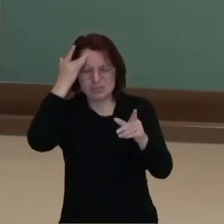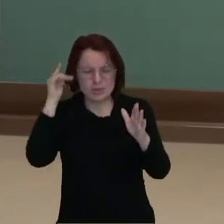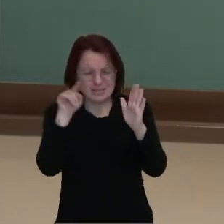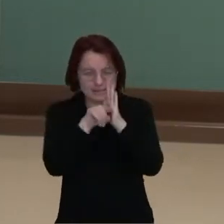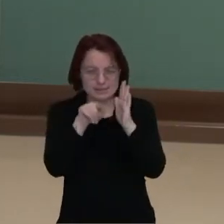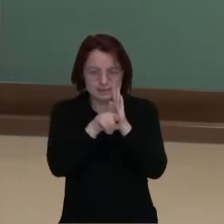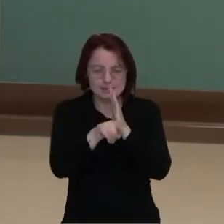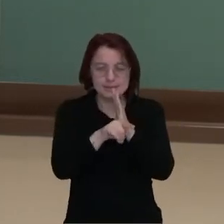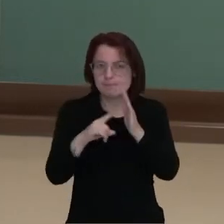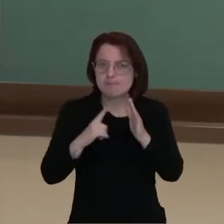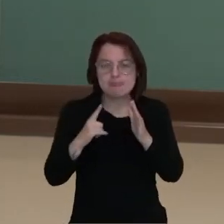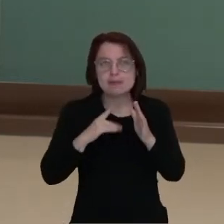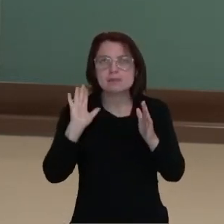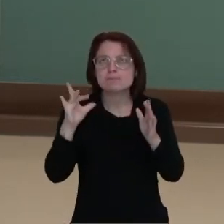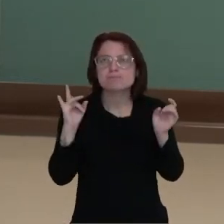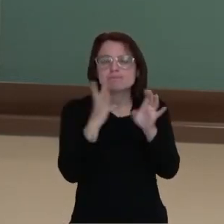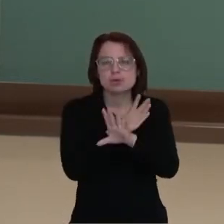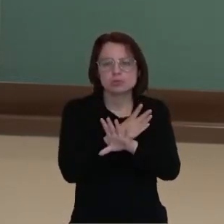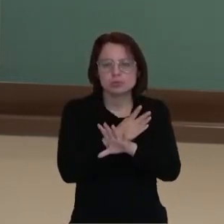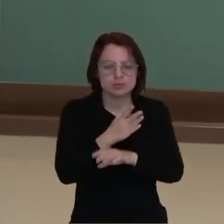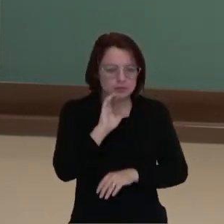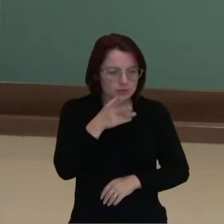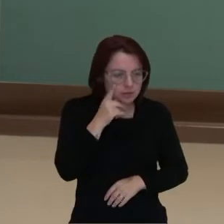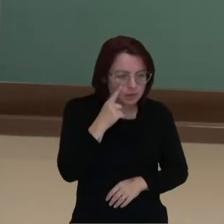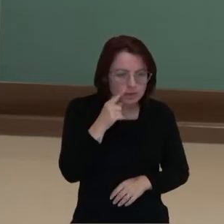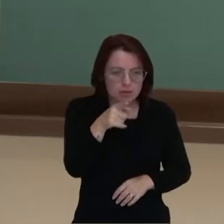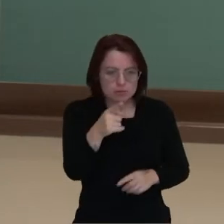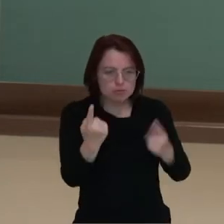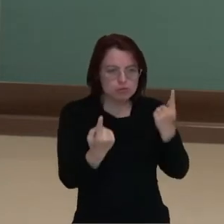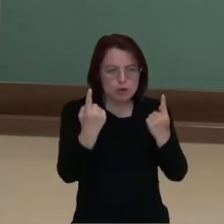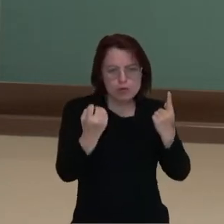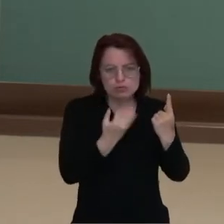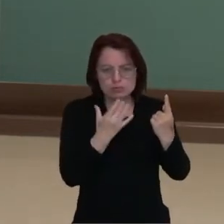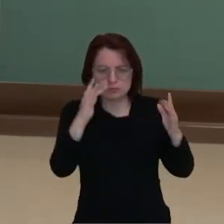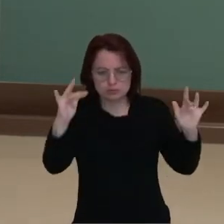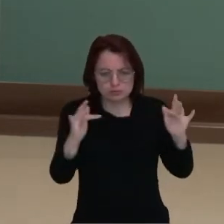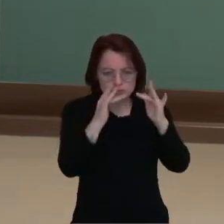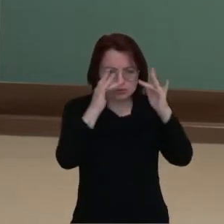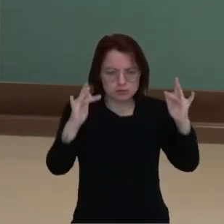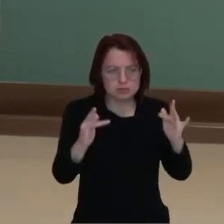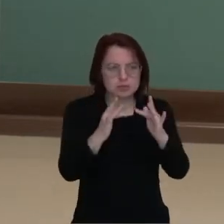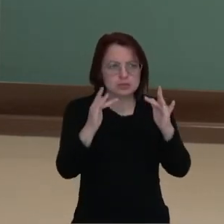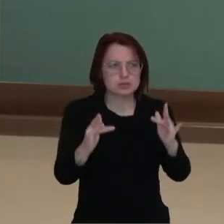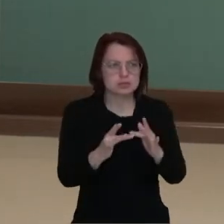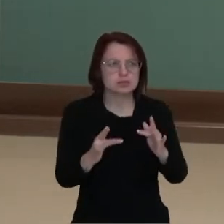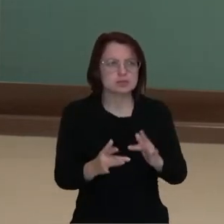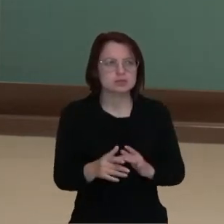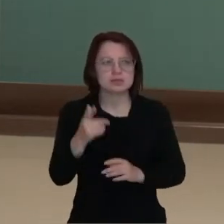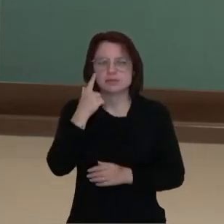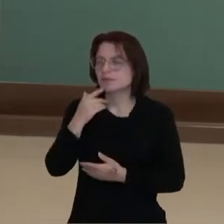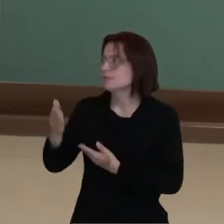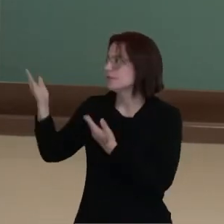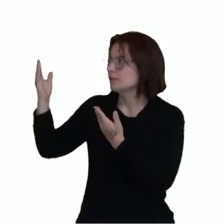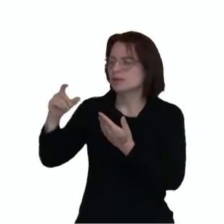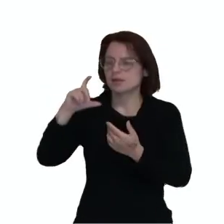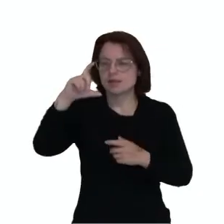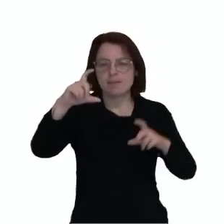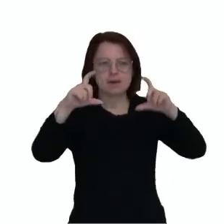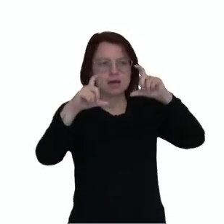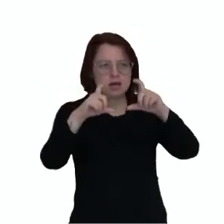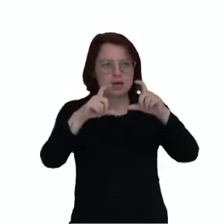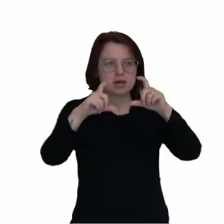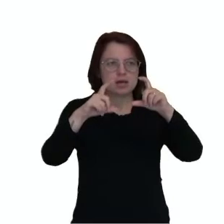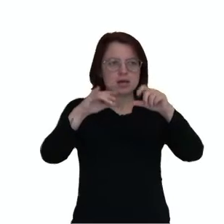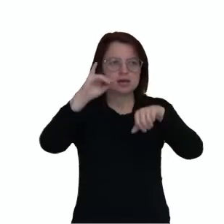habituado, então eles olham e ele sabe qual é o número 1, qual é o número 2, e eles vão ordenando, olha, eles são o mesmo tamanho, posição